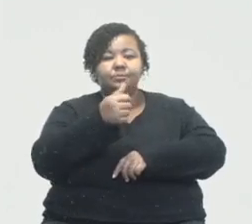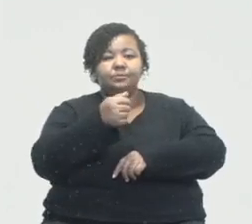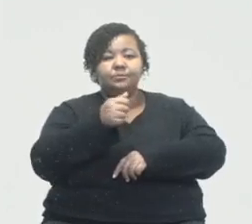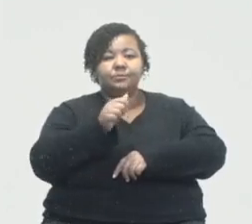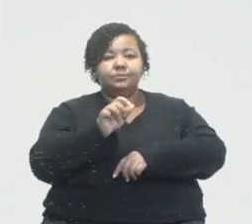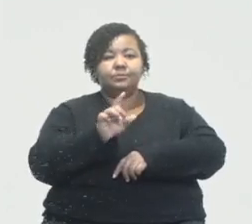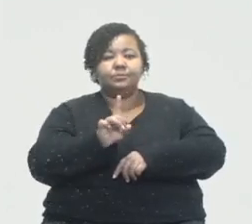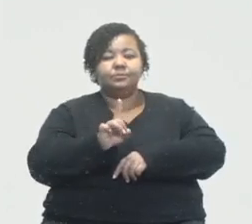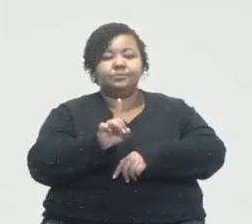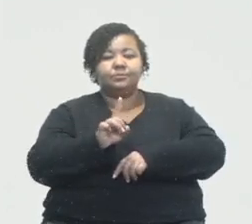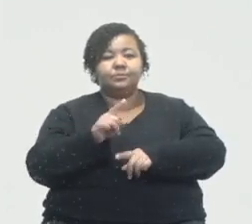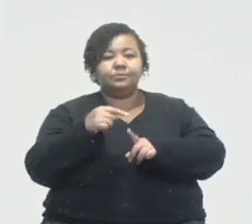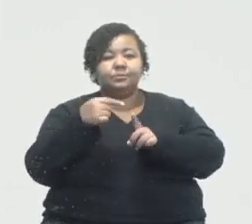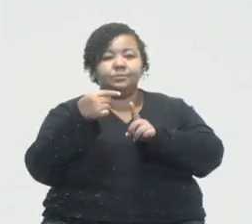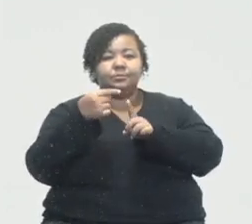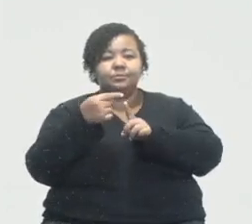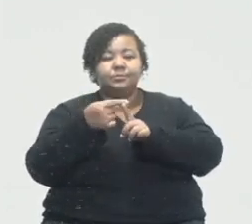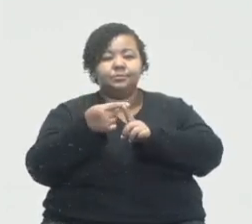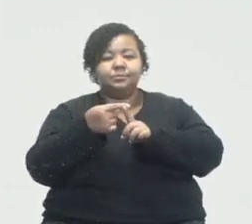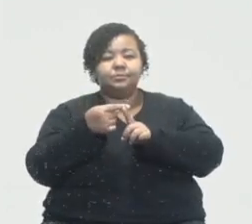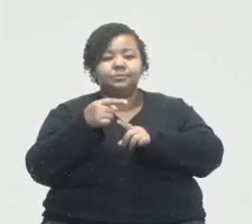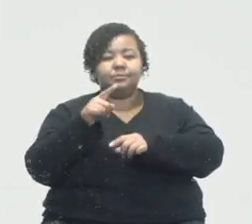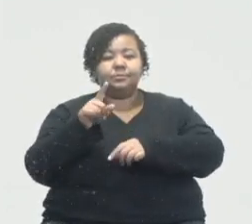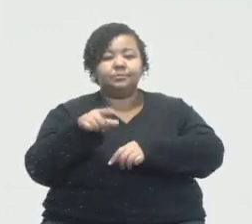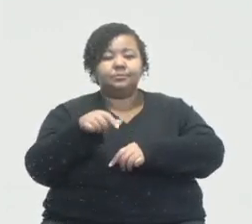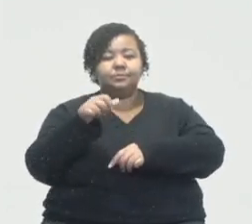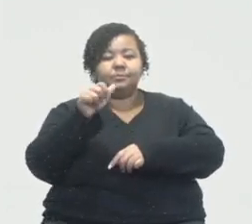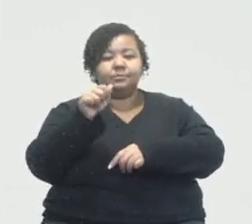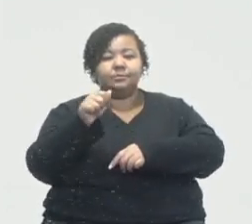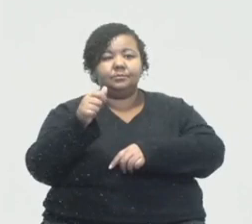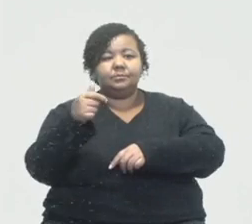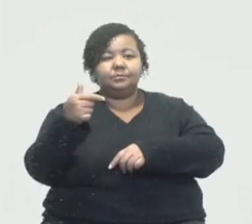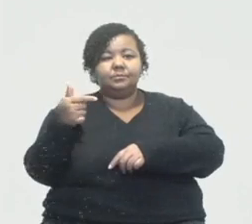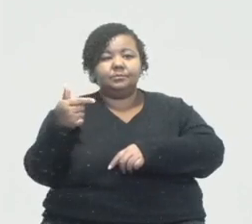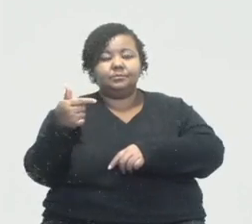1 mais menos A2. Então, menos